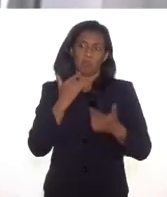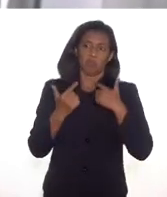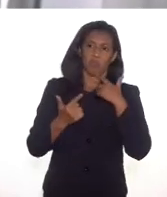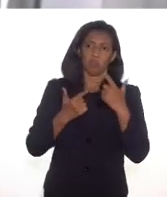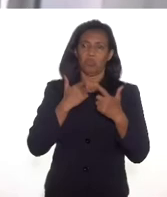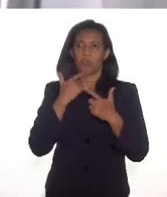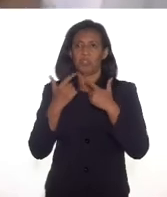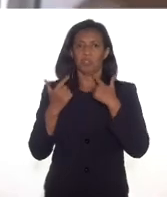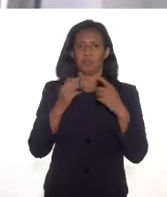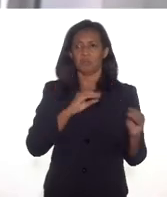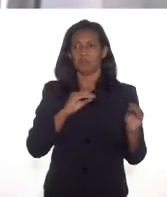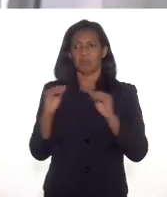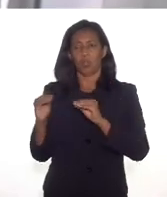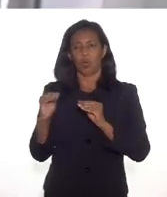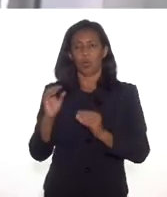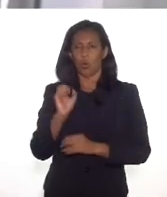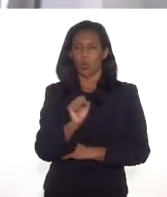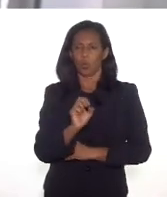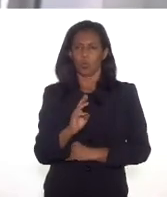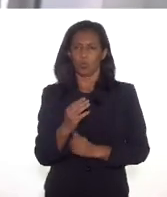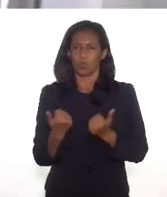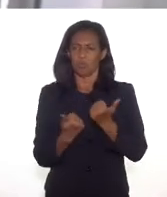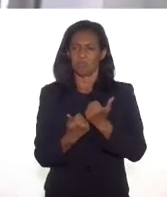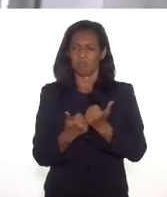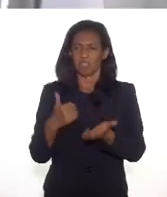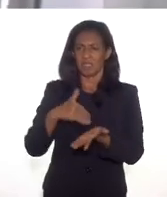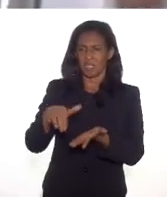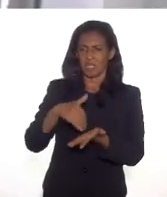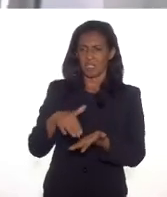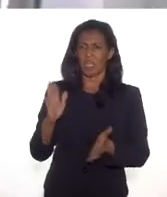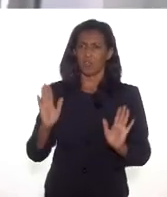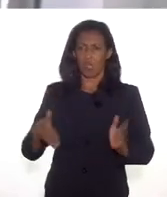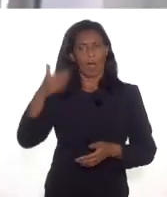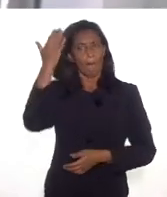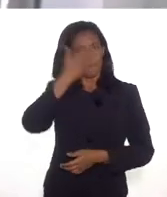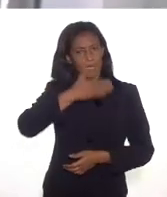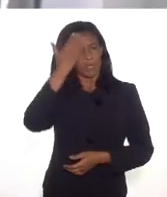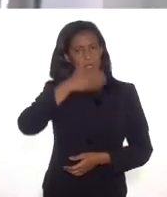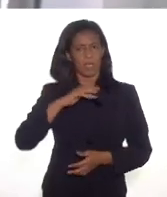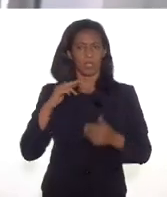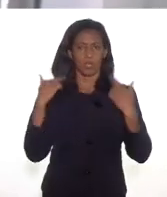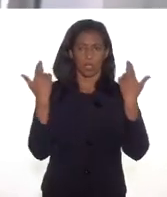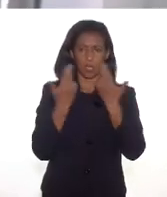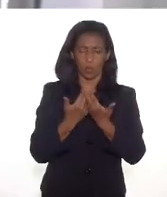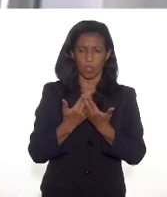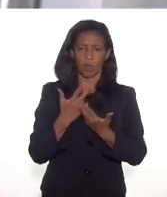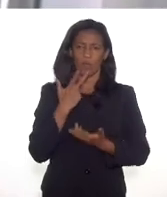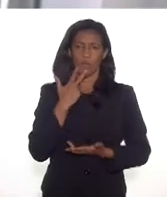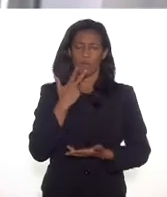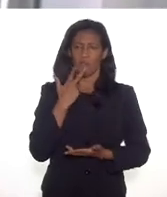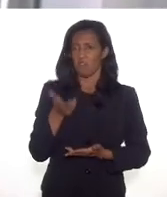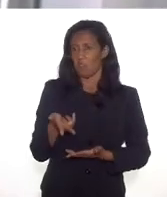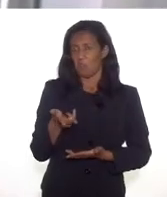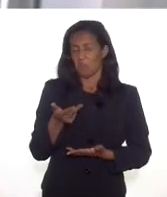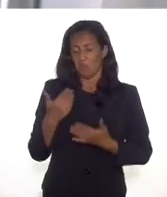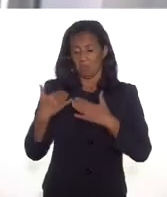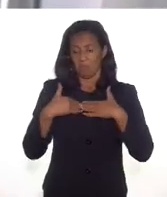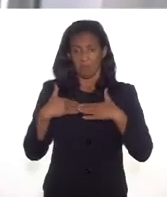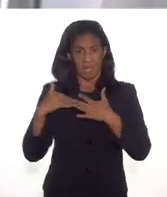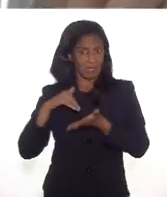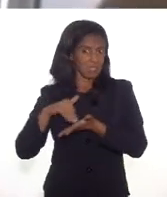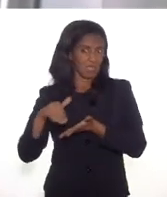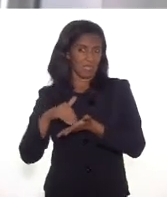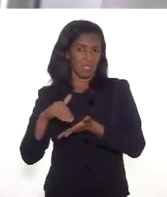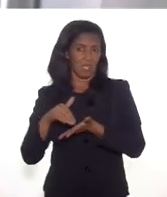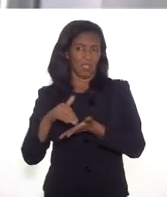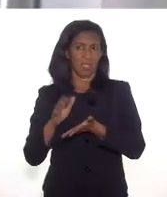o procedimento. O subsecretário de Ciência e Tecnologia presente na audiência, aliás, muito solícito, disse que de parte da secretaria não há uma questão